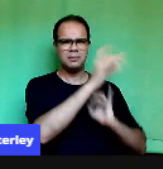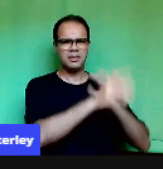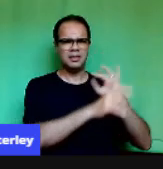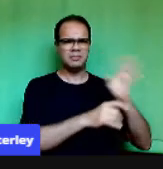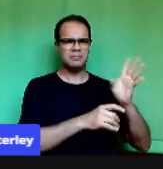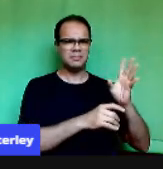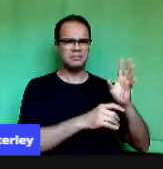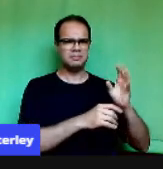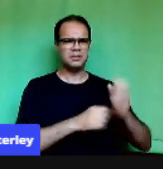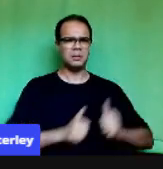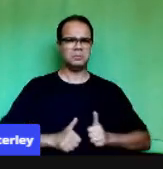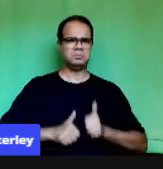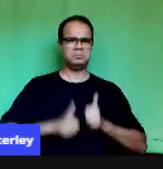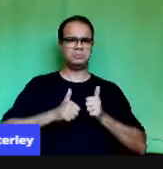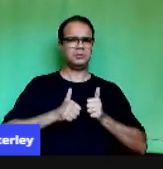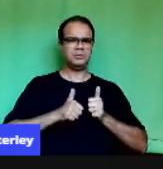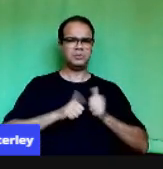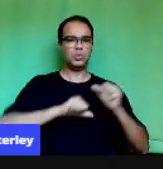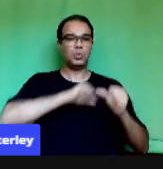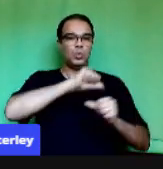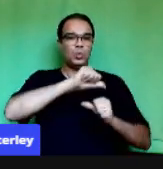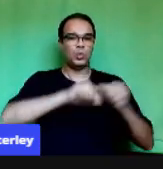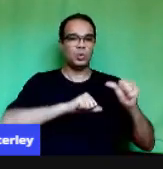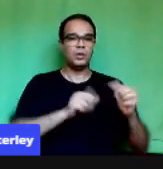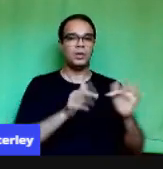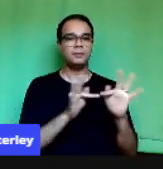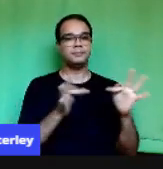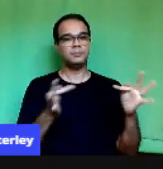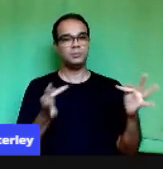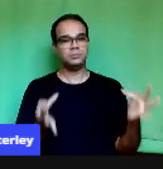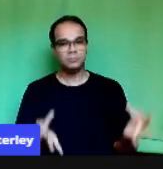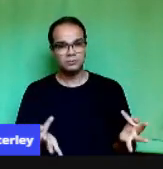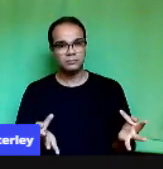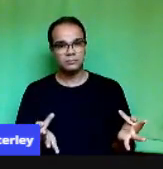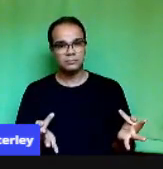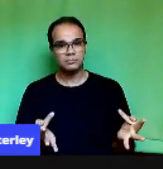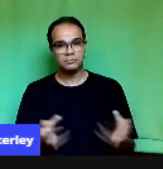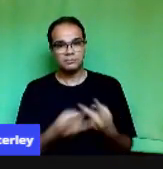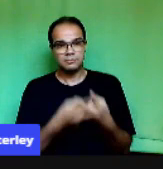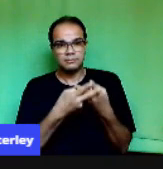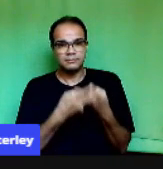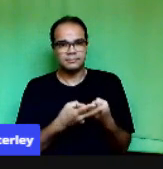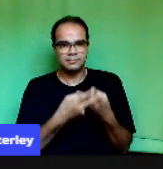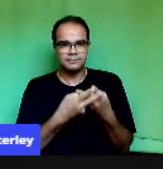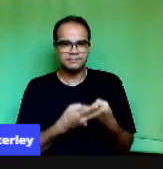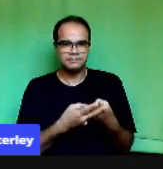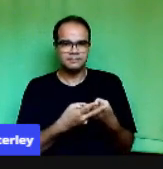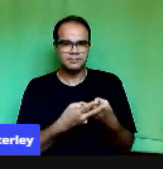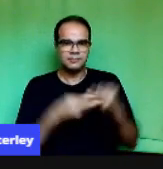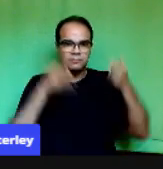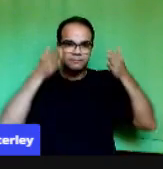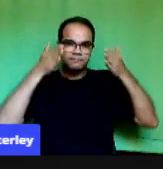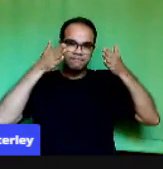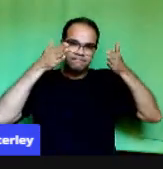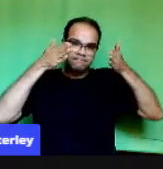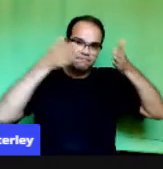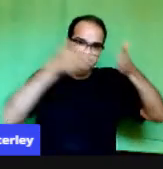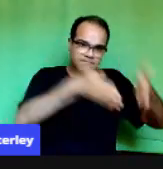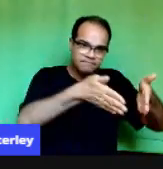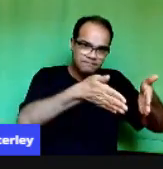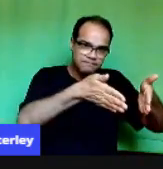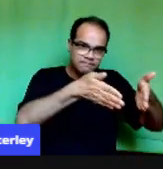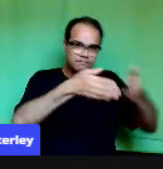exigências mentais exige humildade, paciência, mantenha o foco nessa mudança interna. Então, de uma